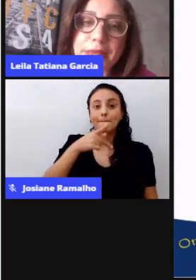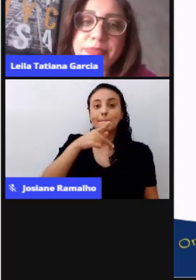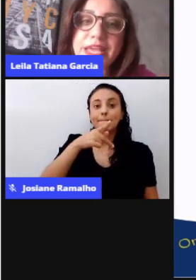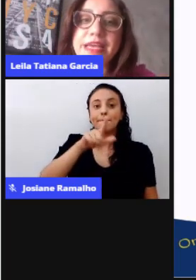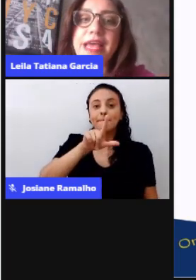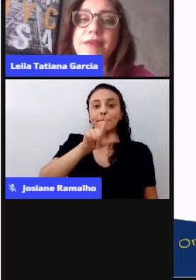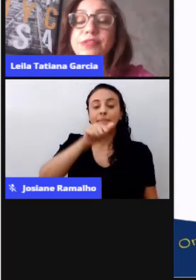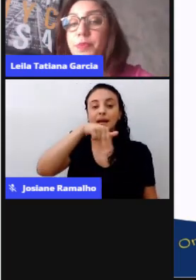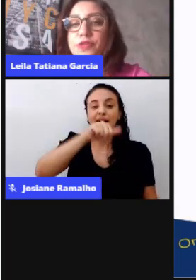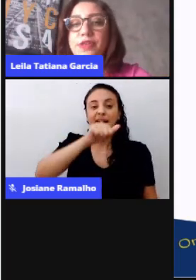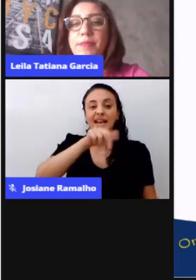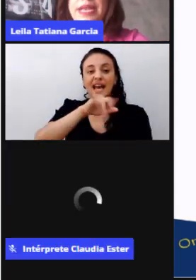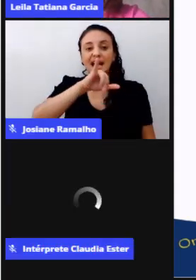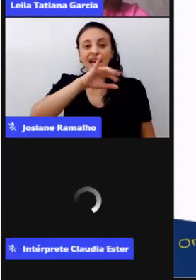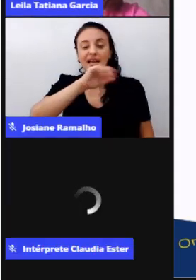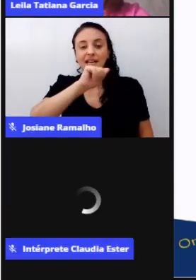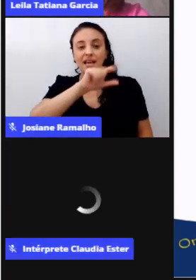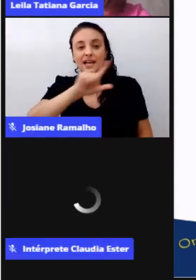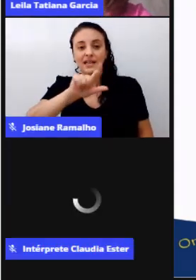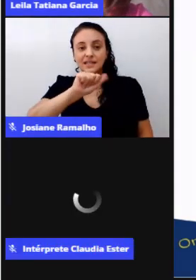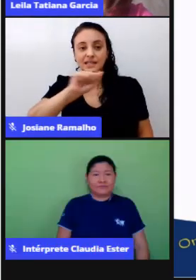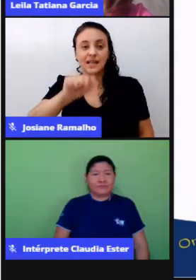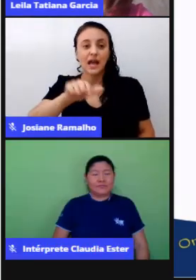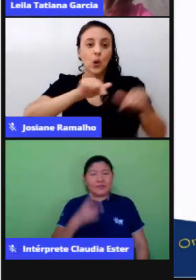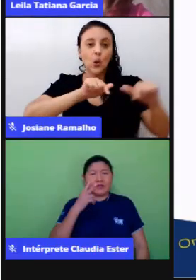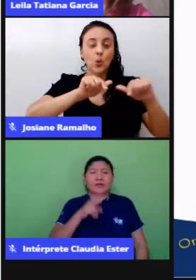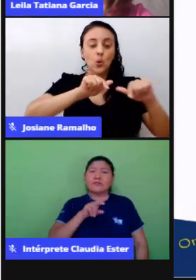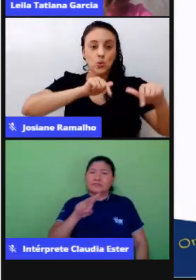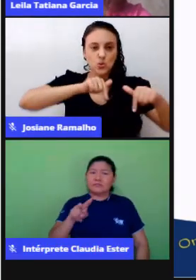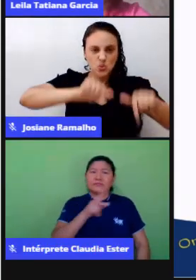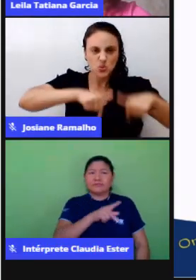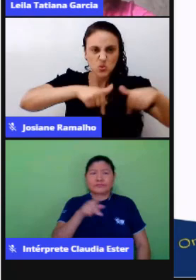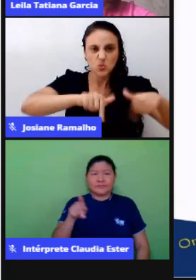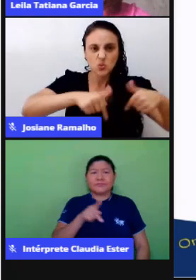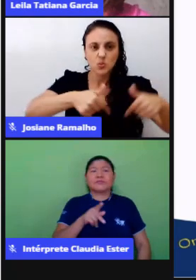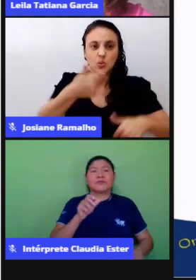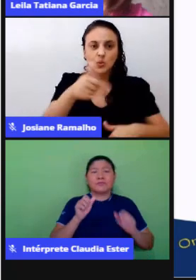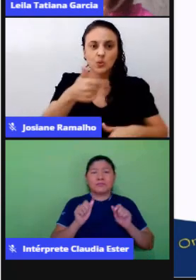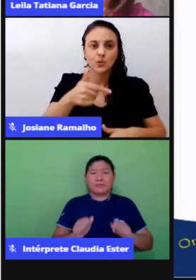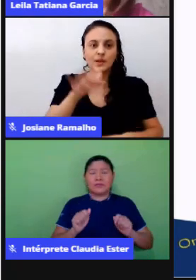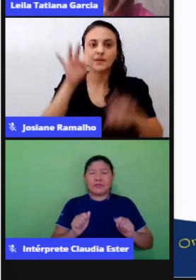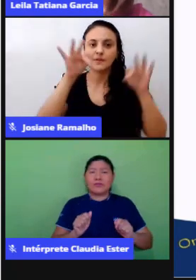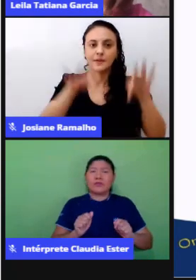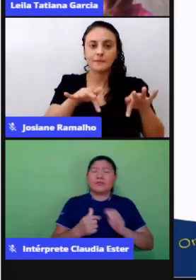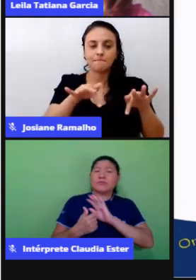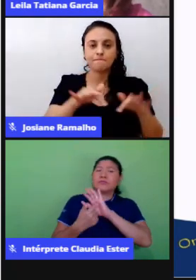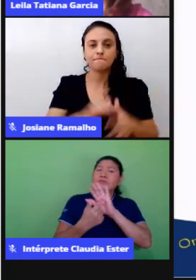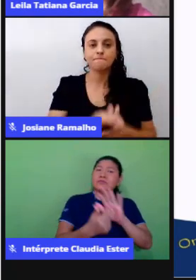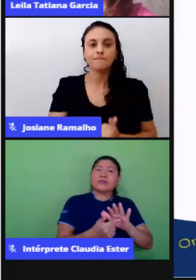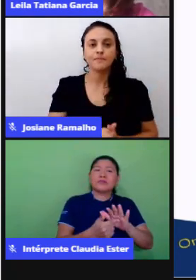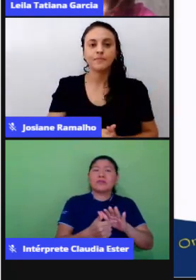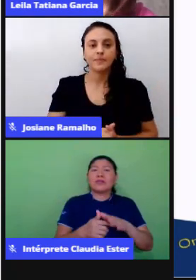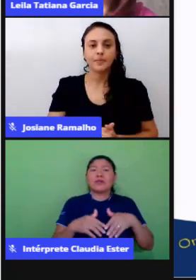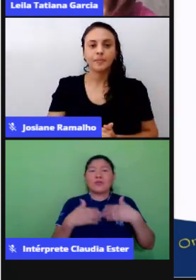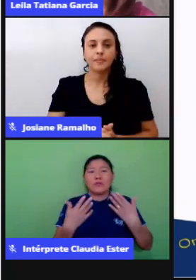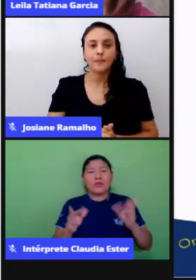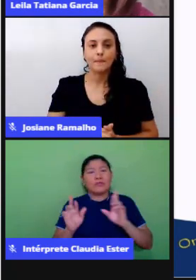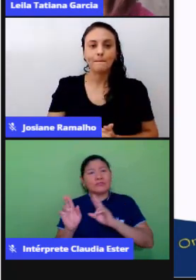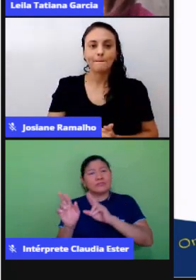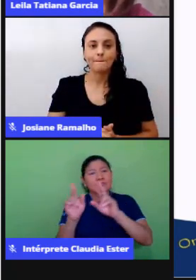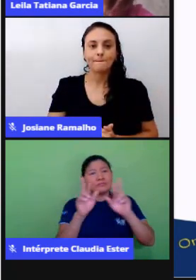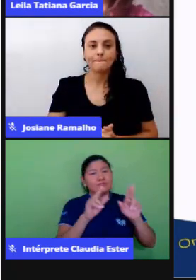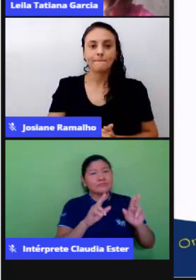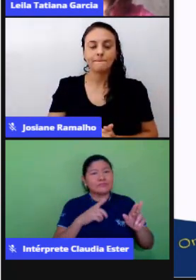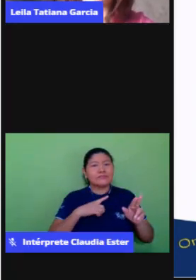para frente, né? Você pode trabalhar a questão da regeneração das planárias, né? As características dos